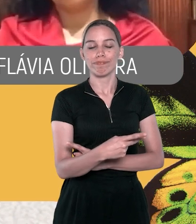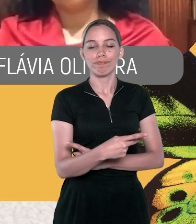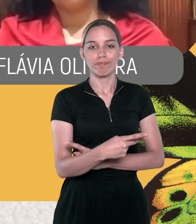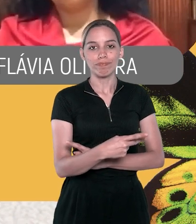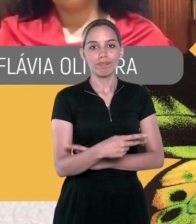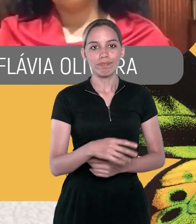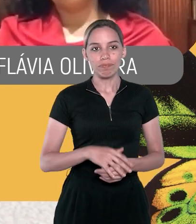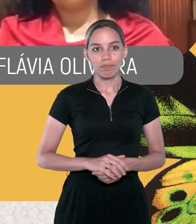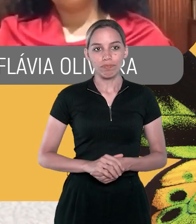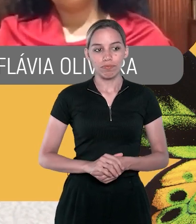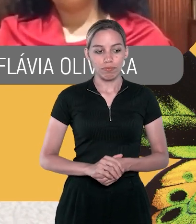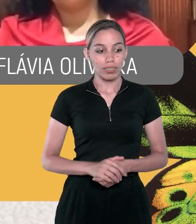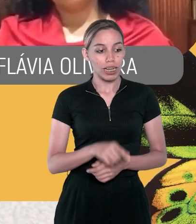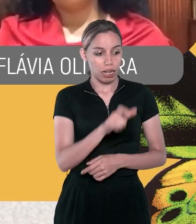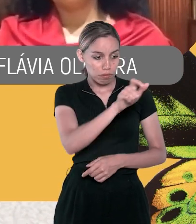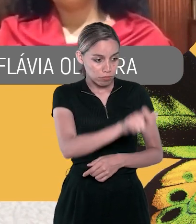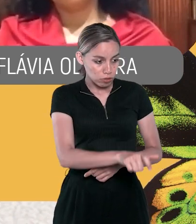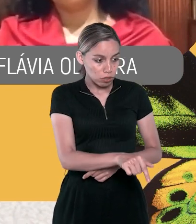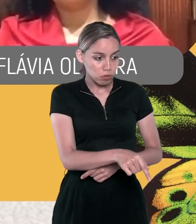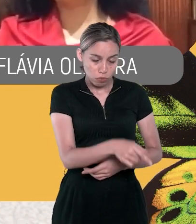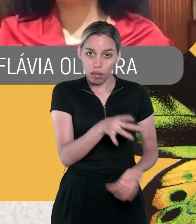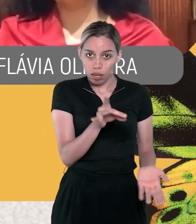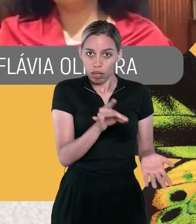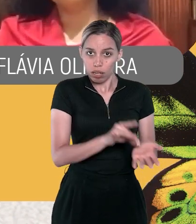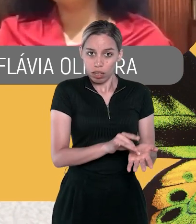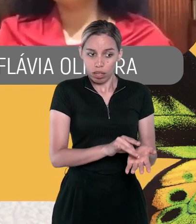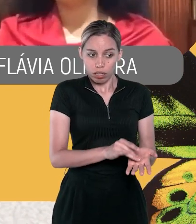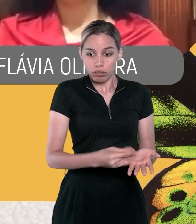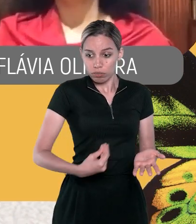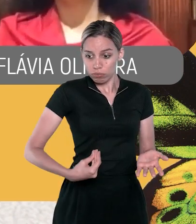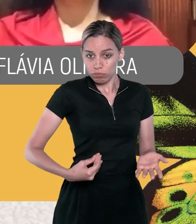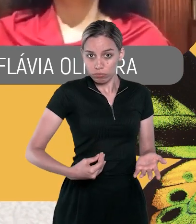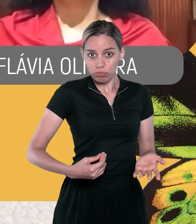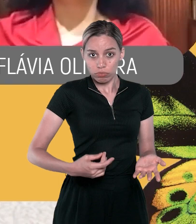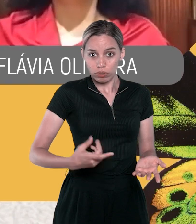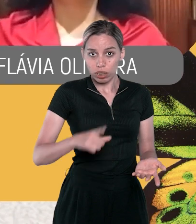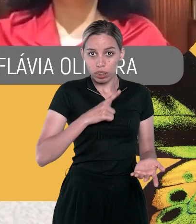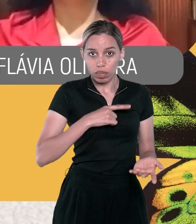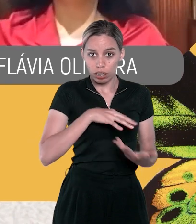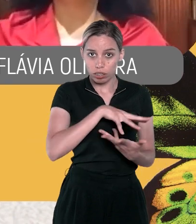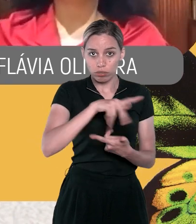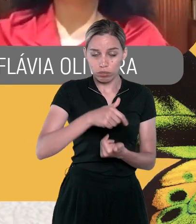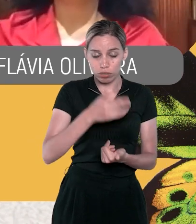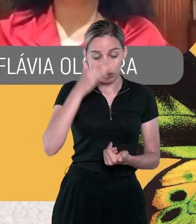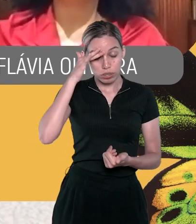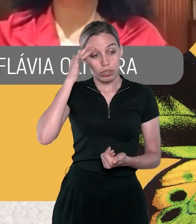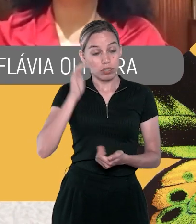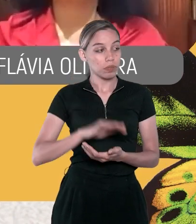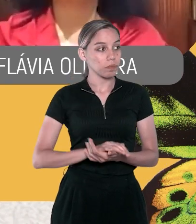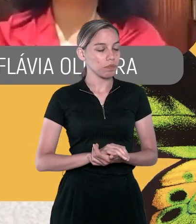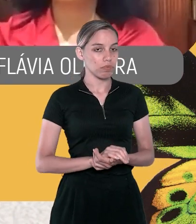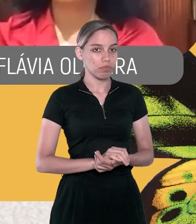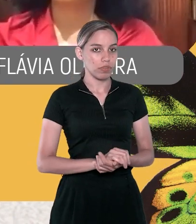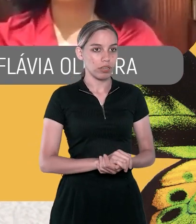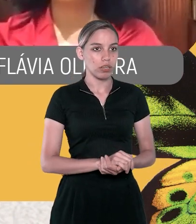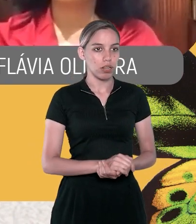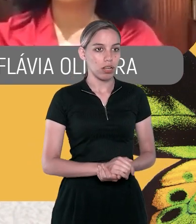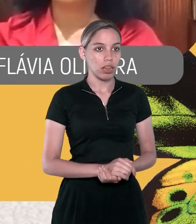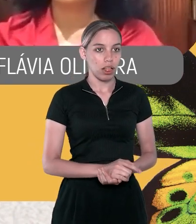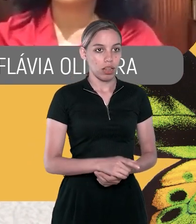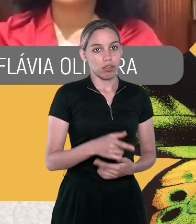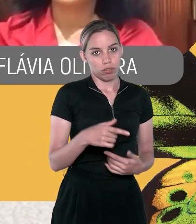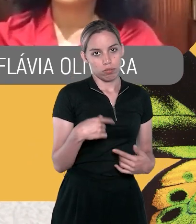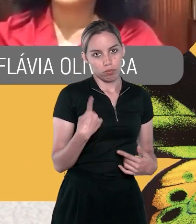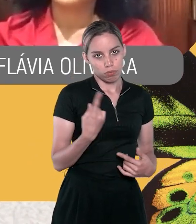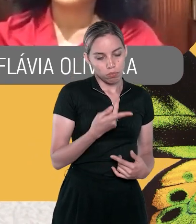da possibilidade de existência desse mundo, né? A jornalista Flávia Oliveira é uma mulher negra de cabelos longos, pretos e